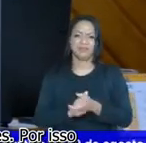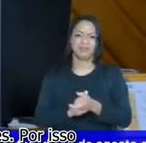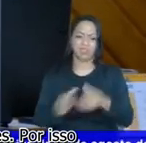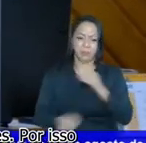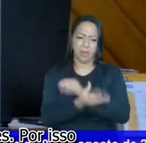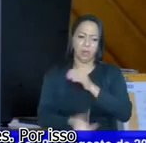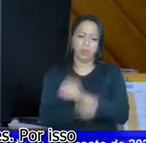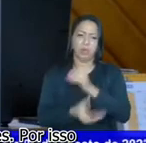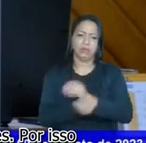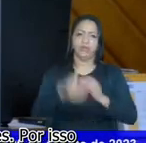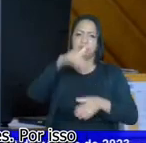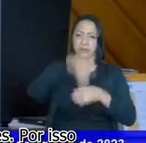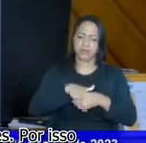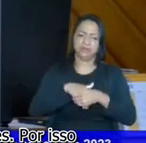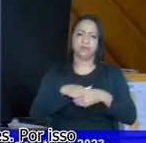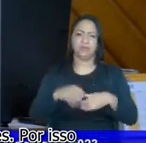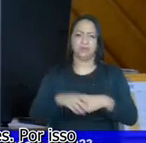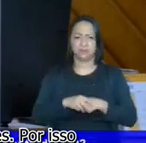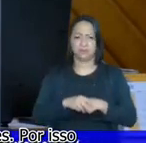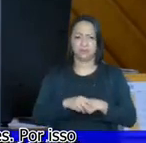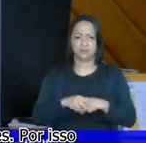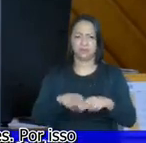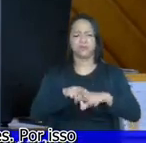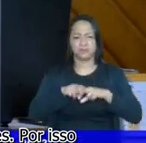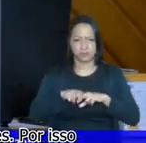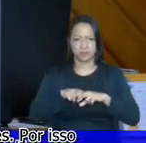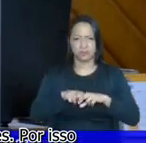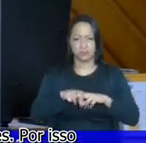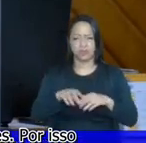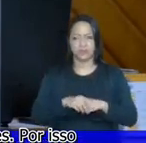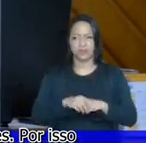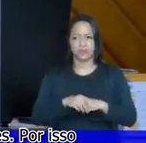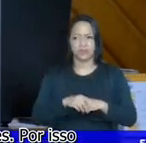corrupção eleitoral dentro da prática das eleições. Por isso,